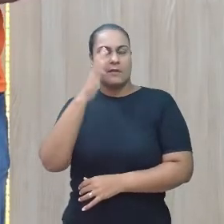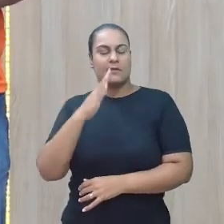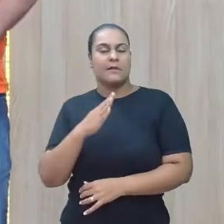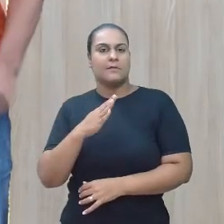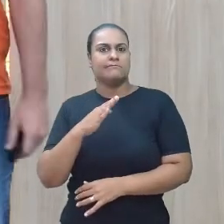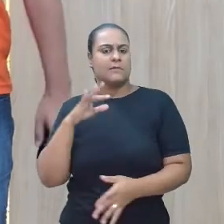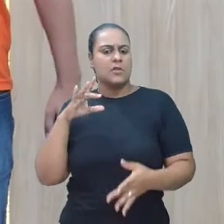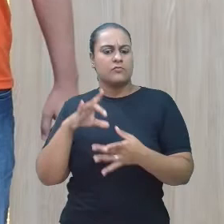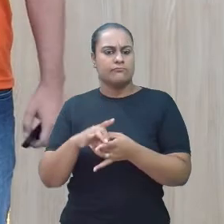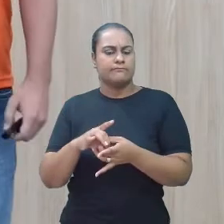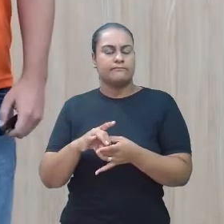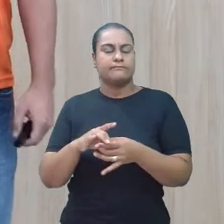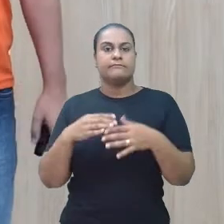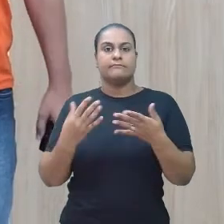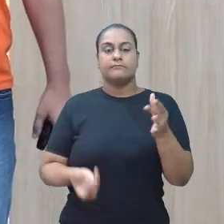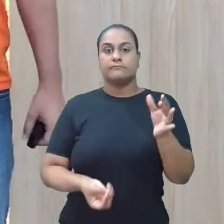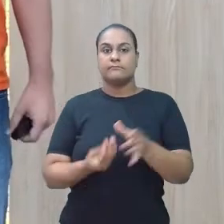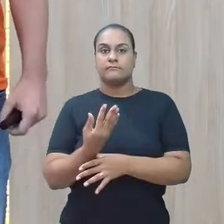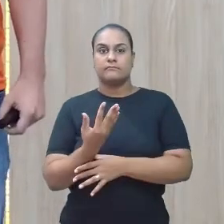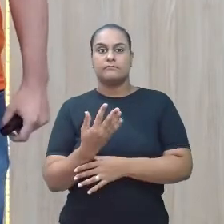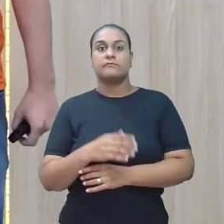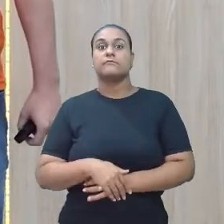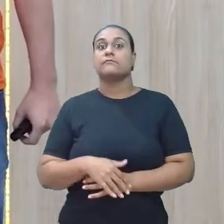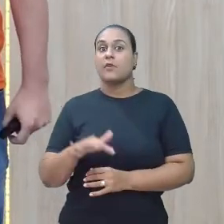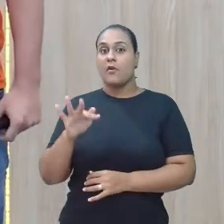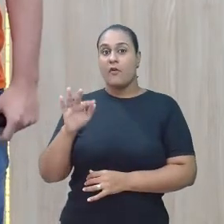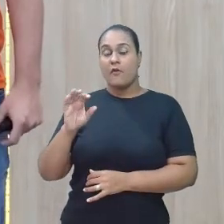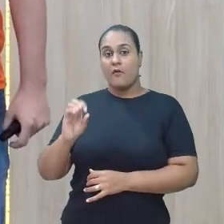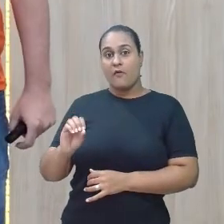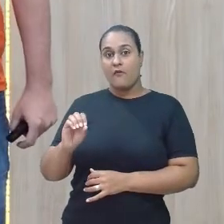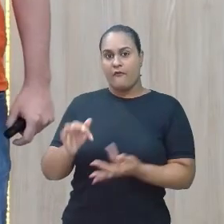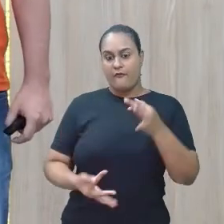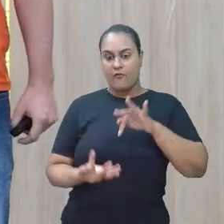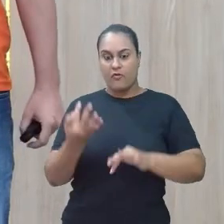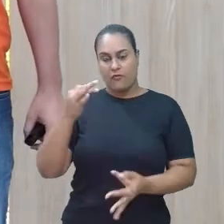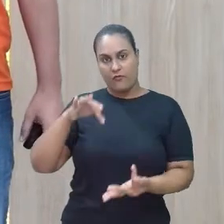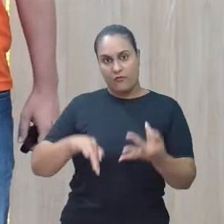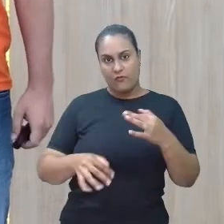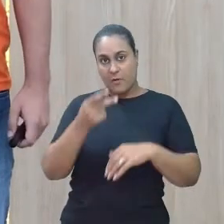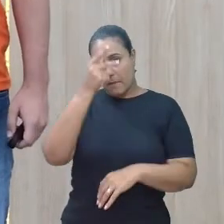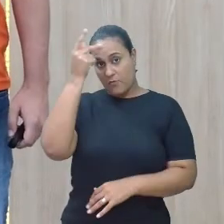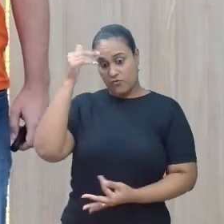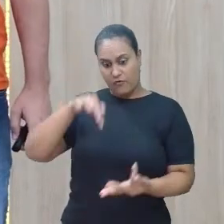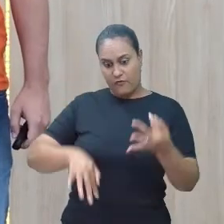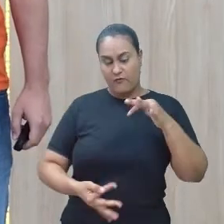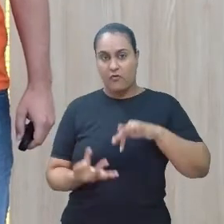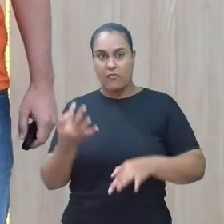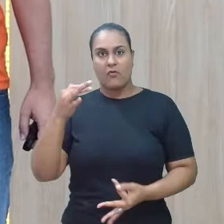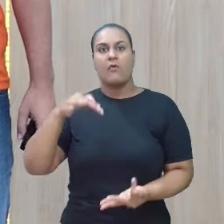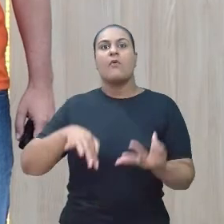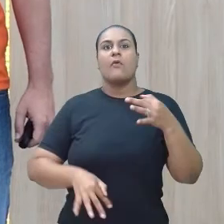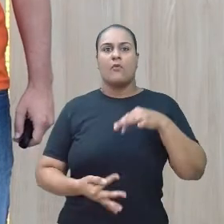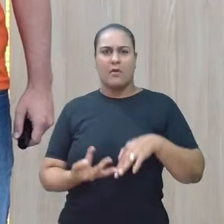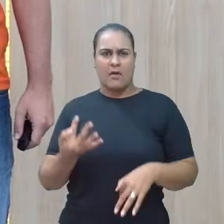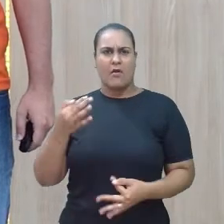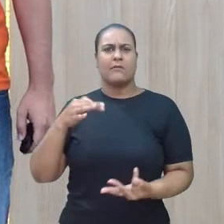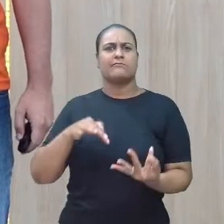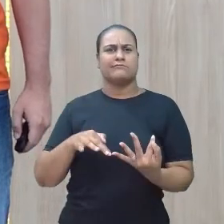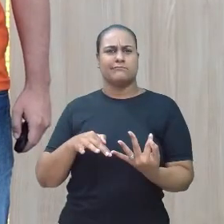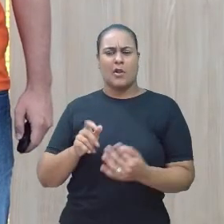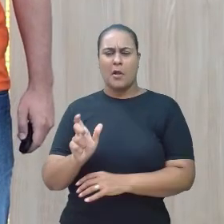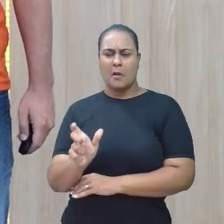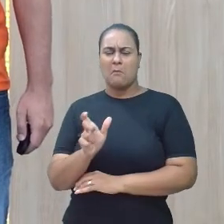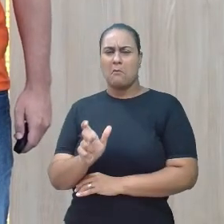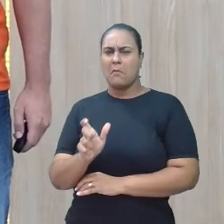isso. E aí surgiram os chamados folcloristas, né? Então, a ideia do folclore, que é um termo bem complicado hoje para